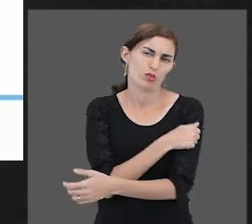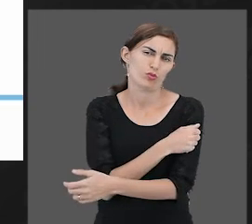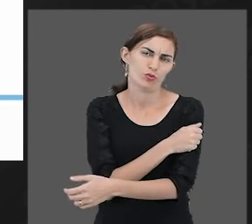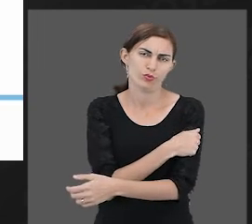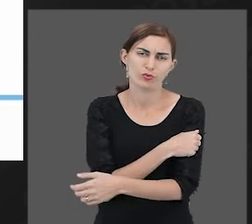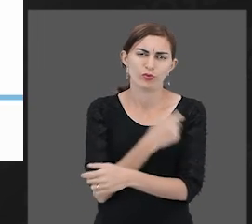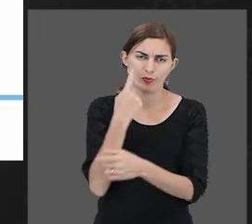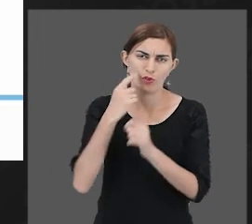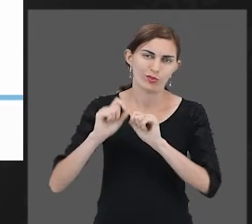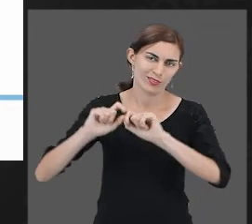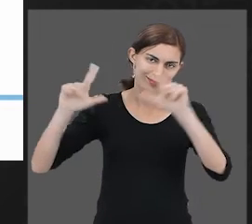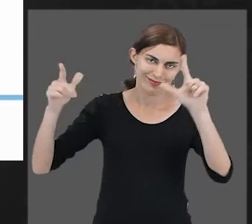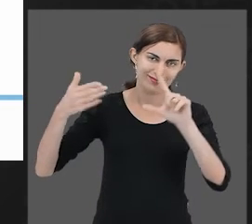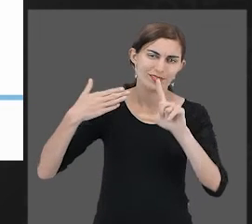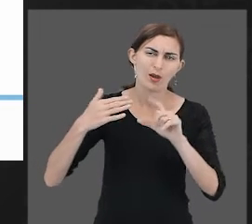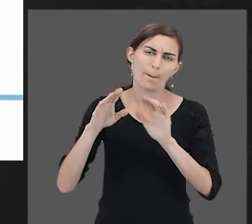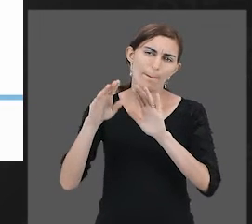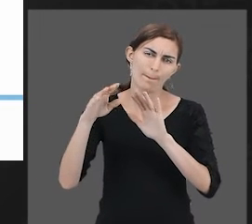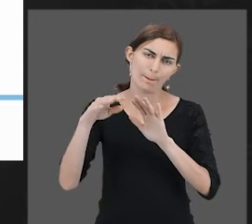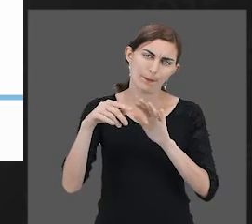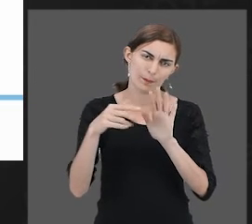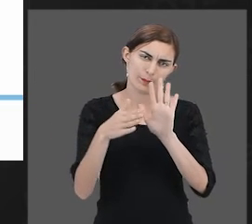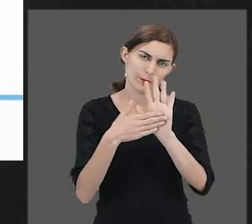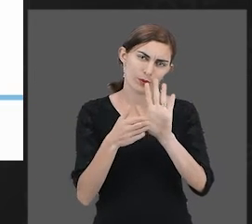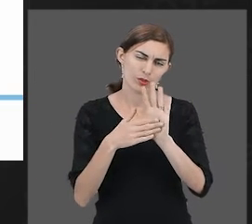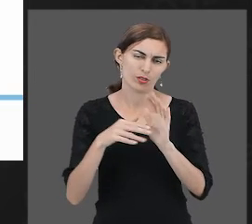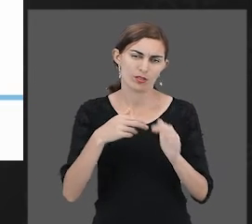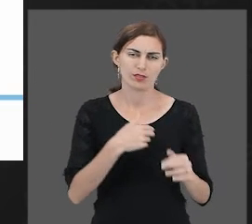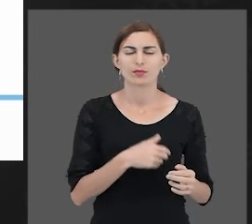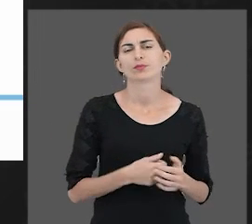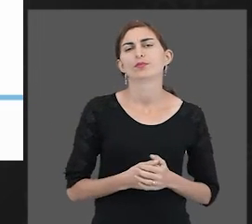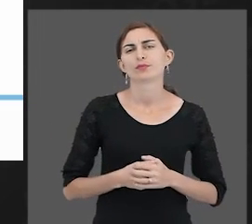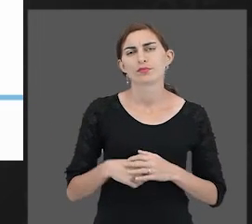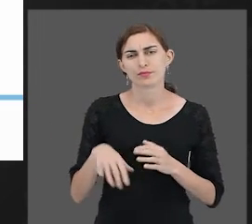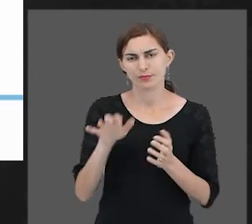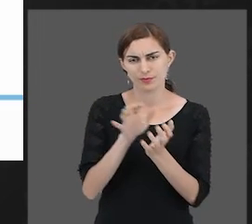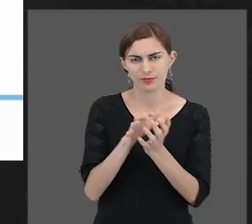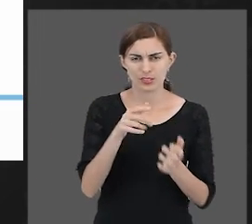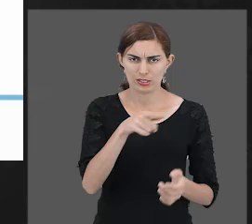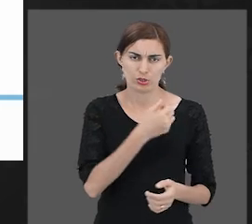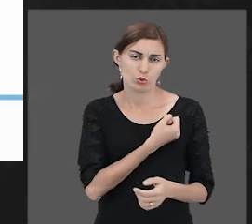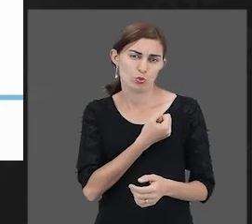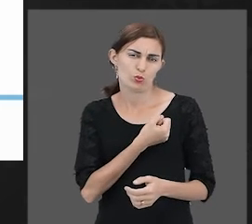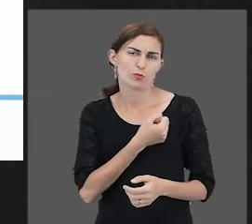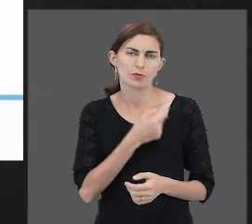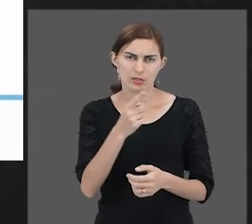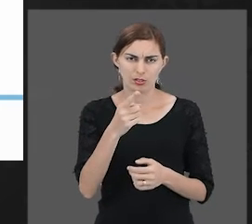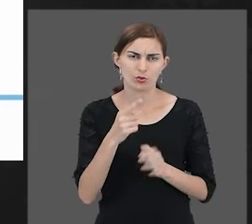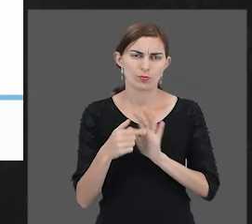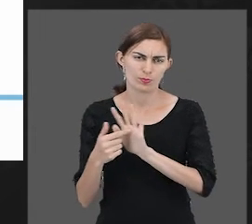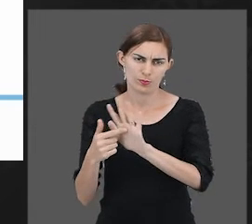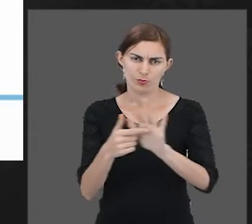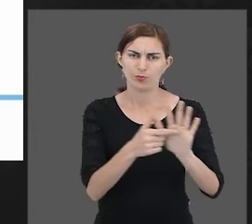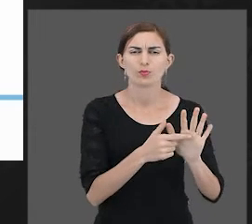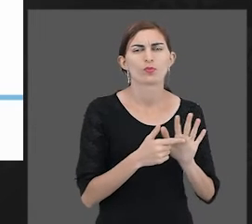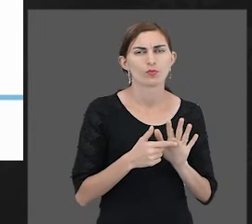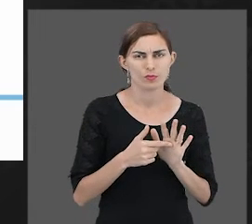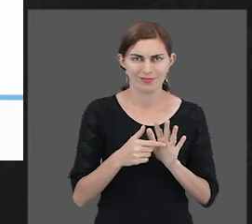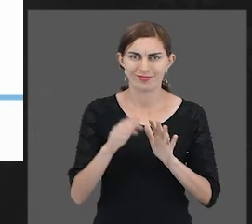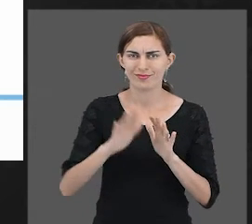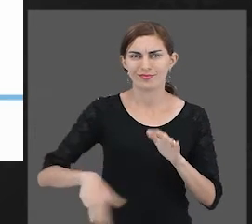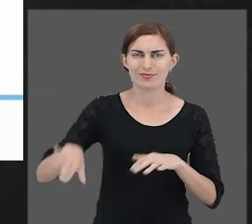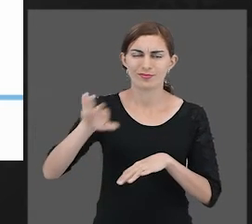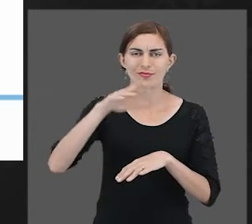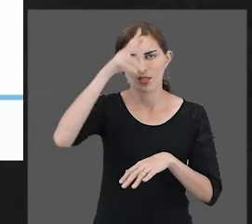voltar para o slide para ver os dados do Programa Nacional do Livro Didático para Pernambuco. Esses números, eles são consolidados tanto para a